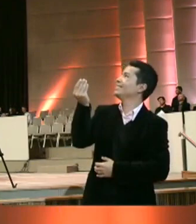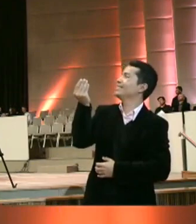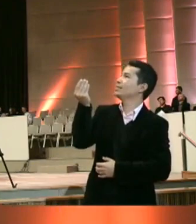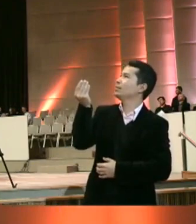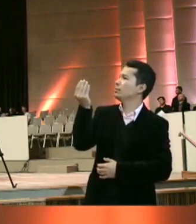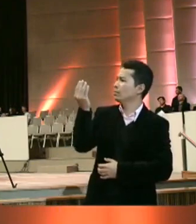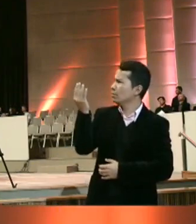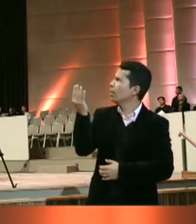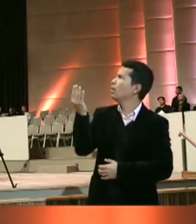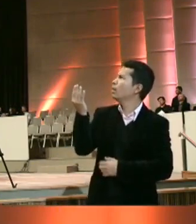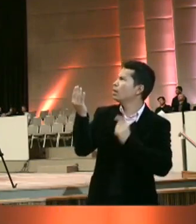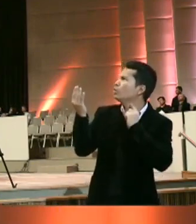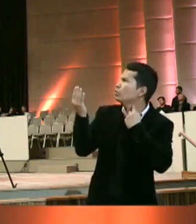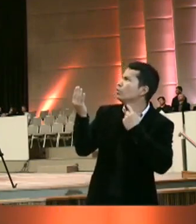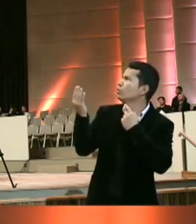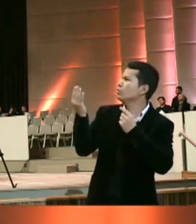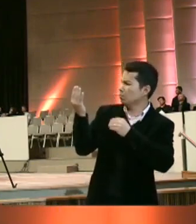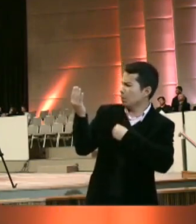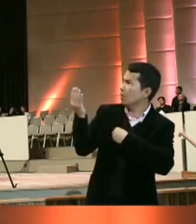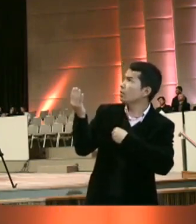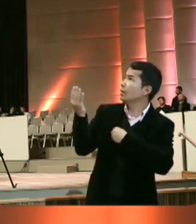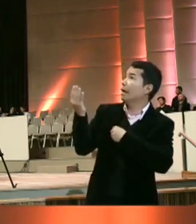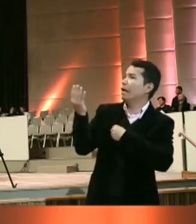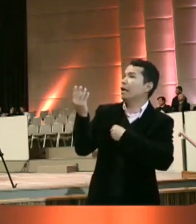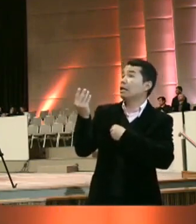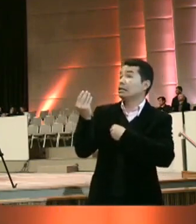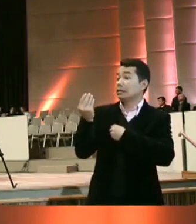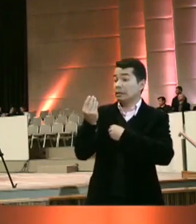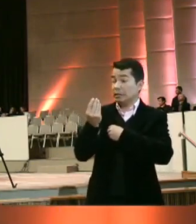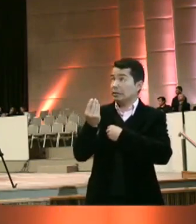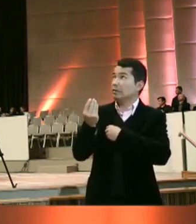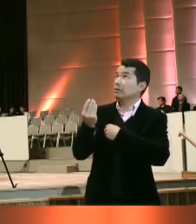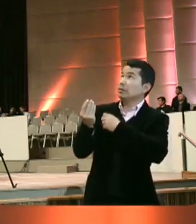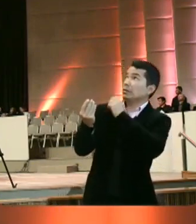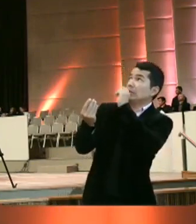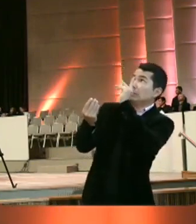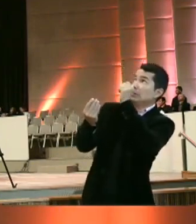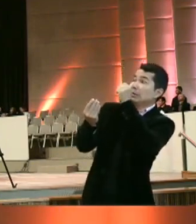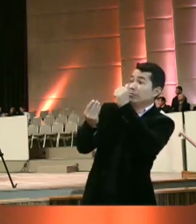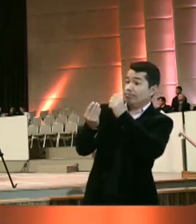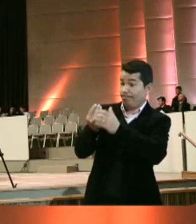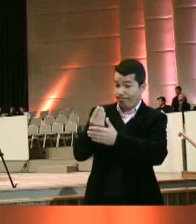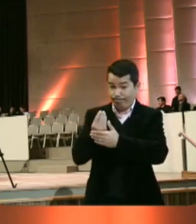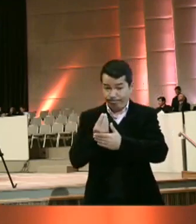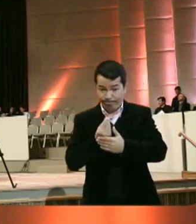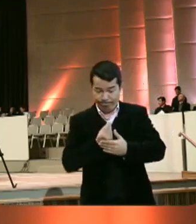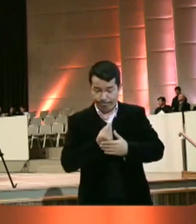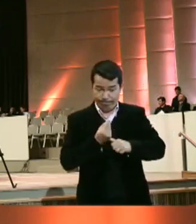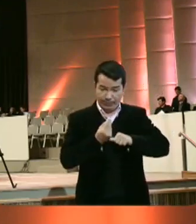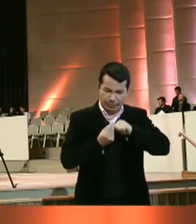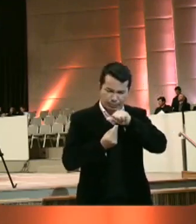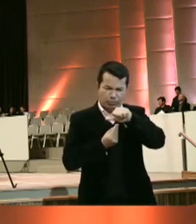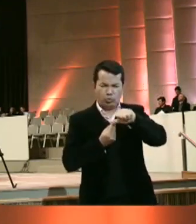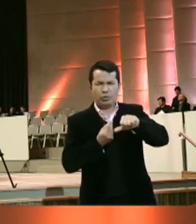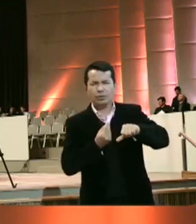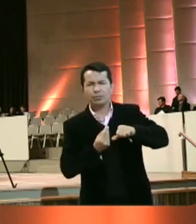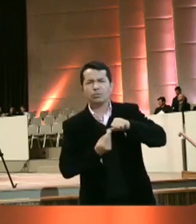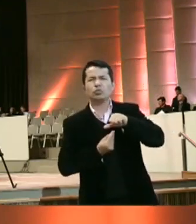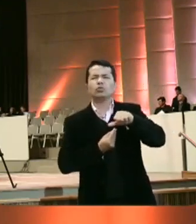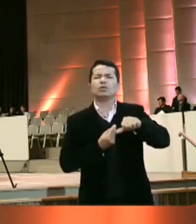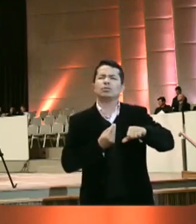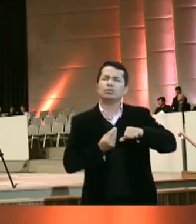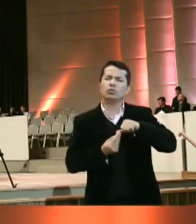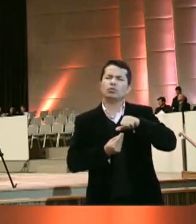da realidade, enquanto que a palavra de Deus diz: ó, se você encarar essa realidade e deixar que eu trabalhe a sua